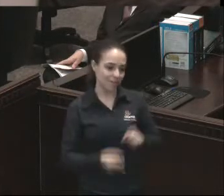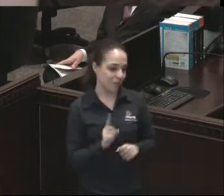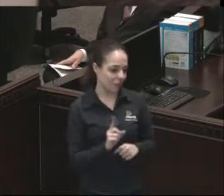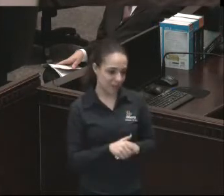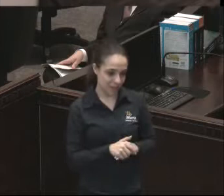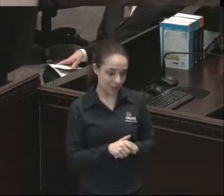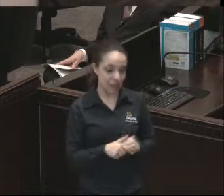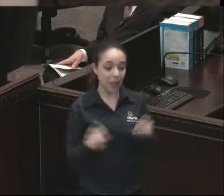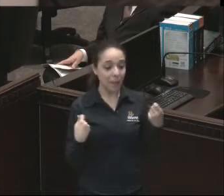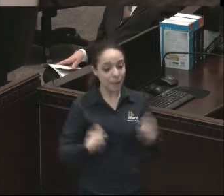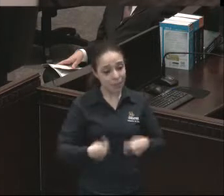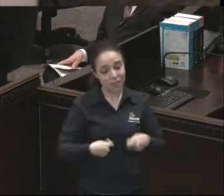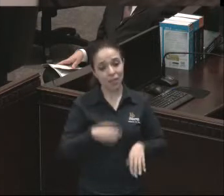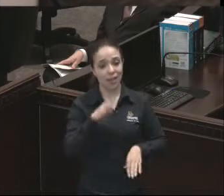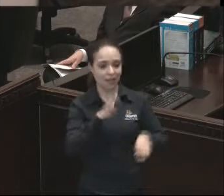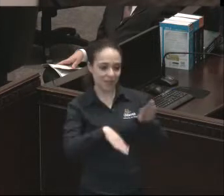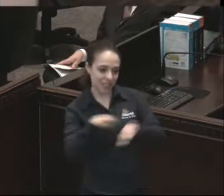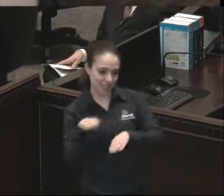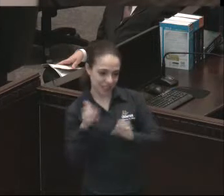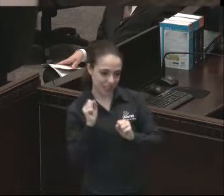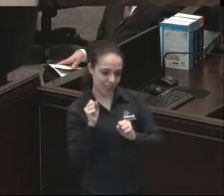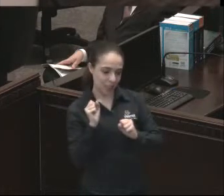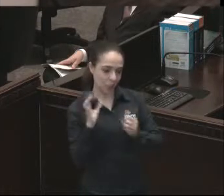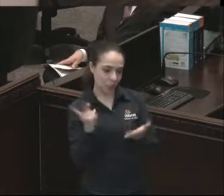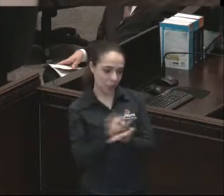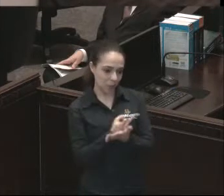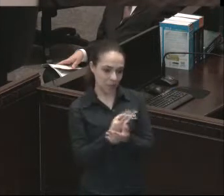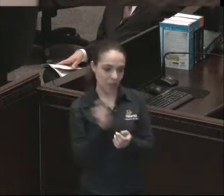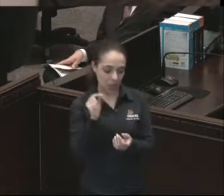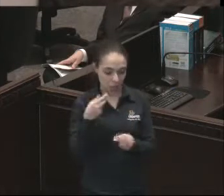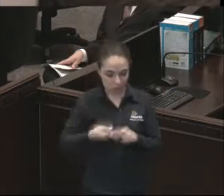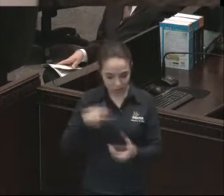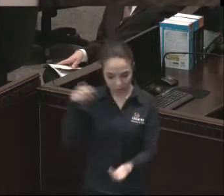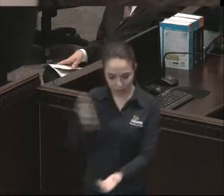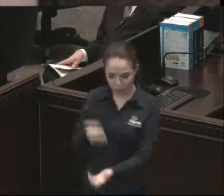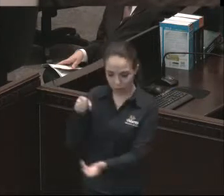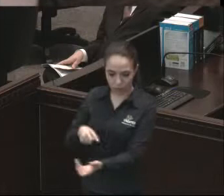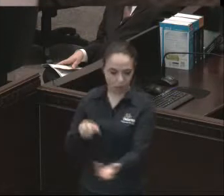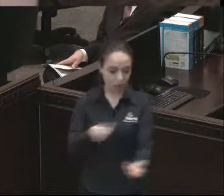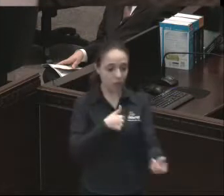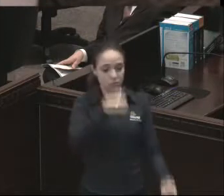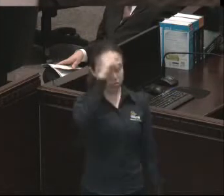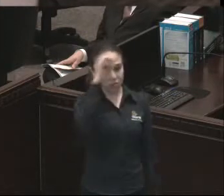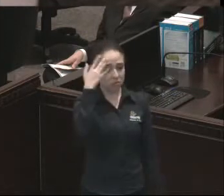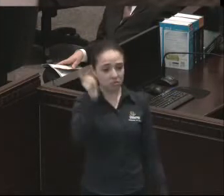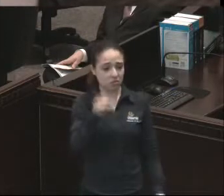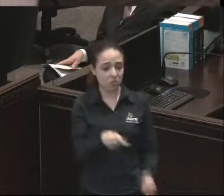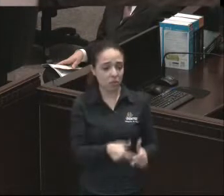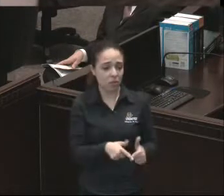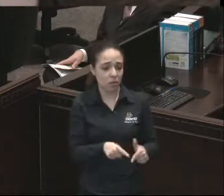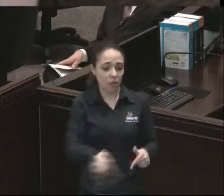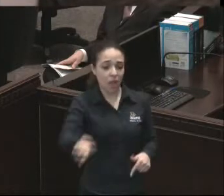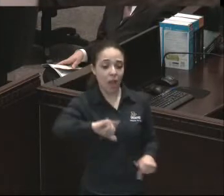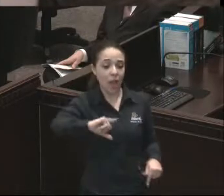acontecer. Né? Às vezes, o produto que está aplicando o agrotóxico, ele não tem noção nenhuma que aquilo é tóxico. Para ele,